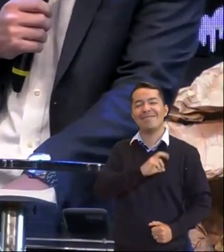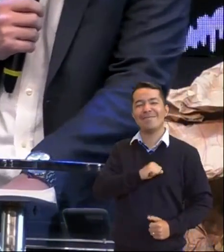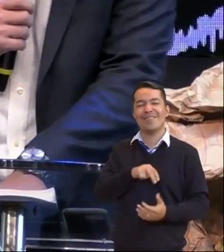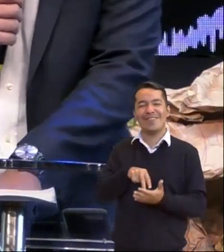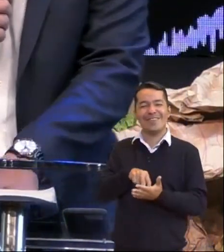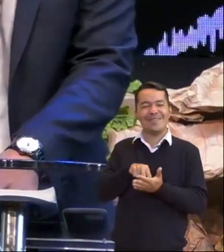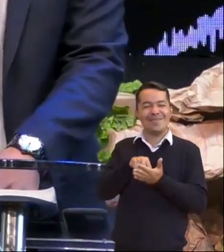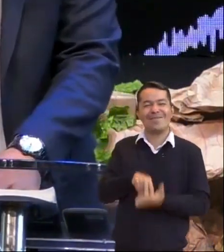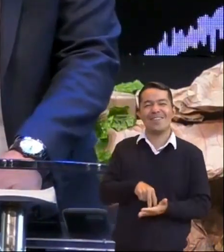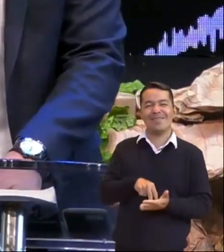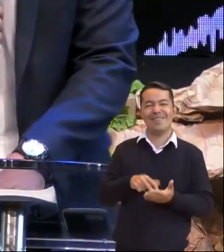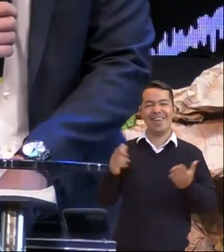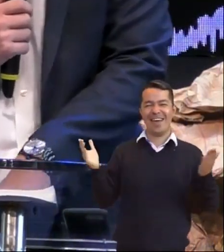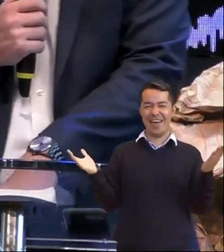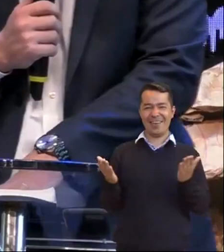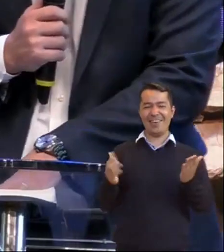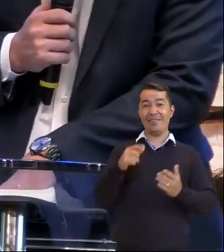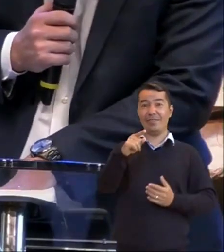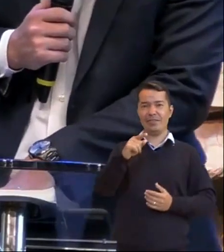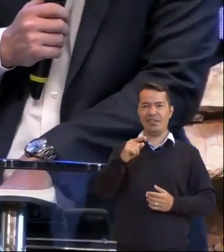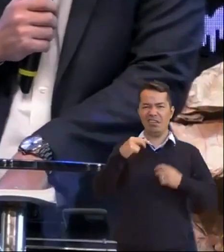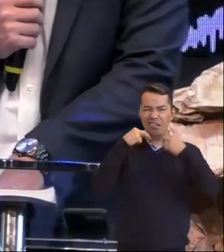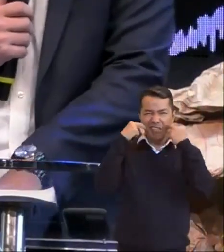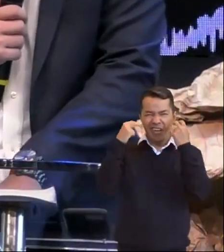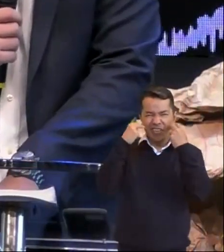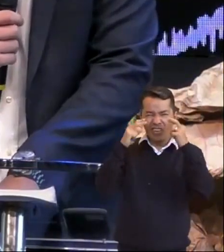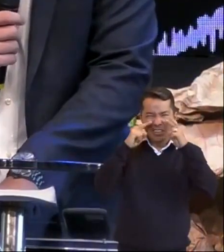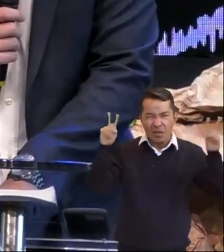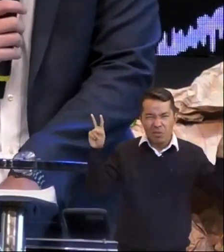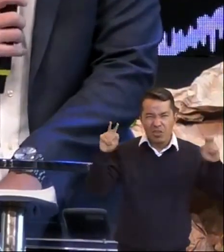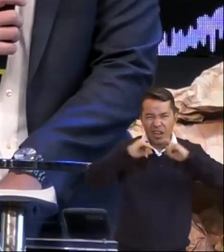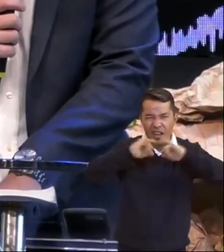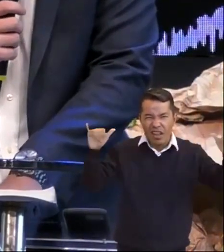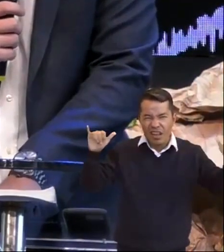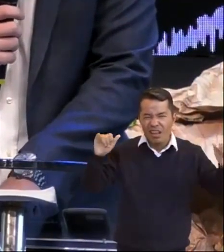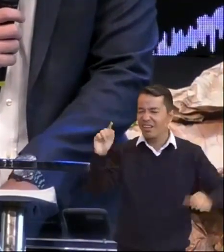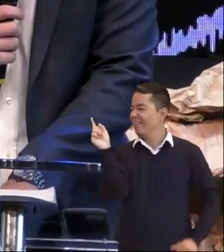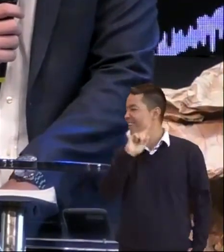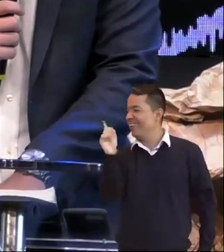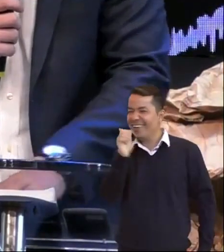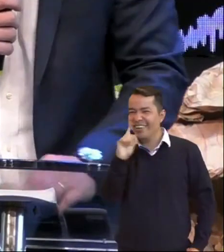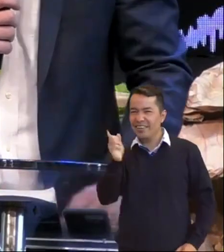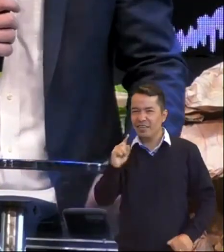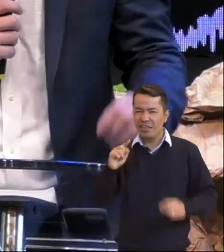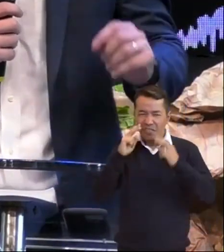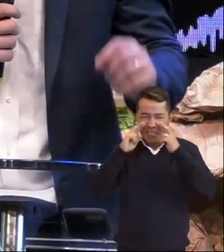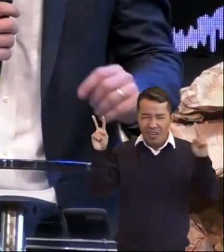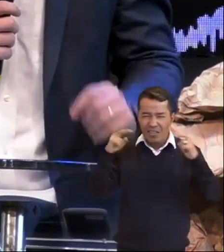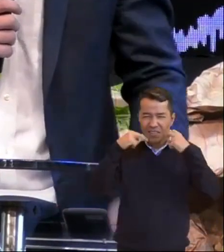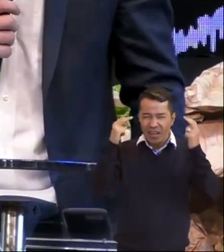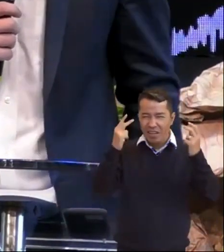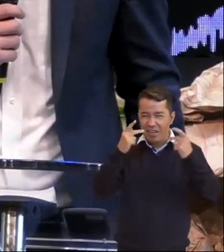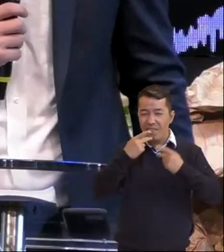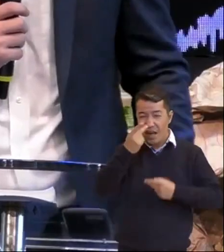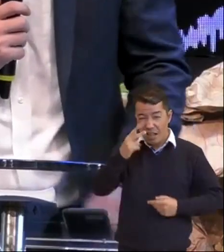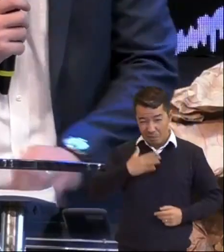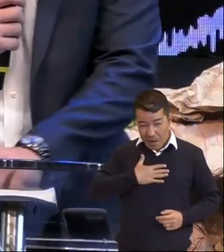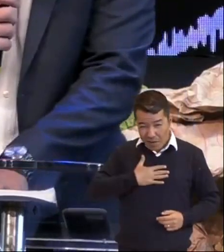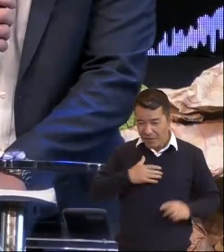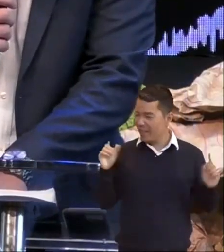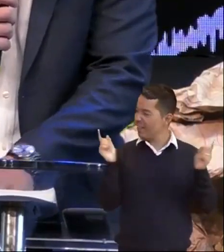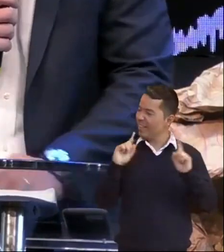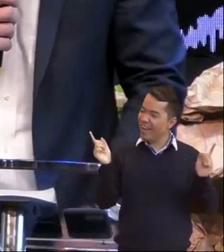se envergonhe de testemunhar do Senhor, nem de mim, que sou prisioneiro dele, mas suporte comigo os